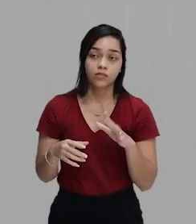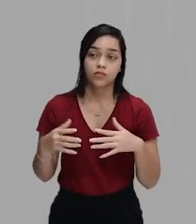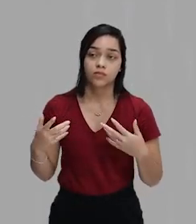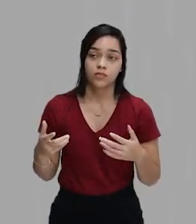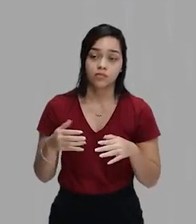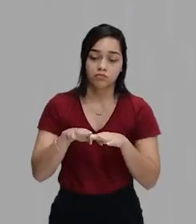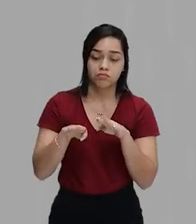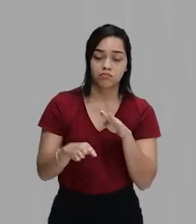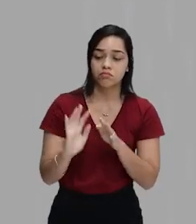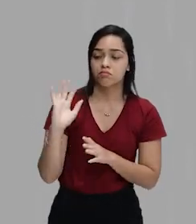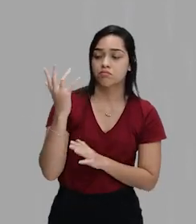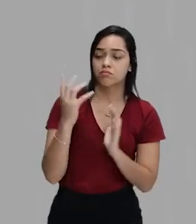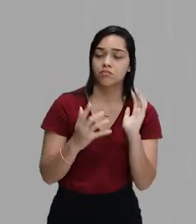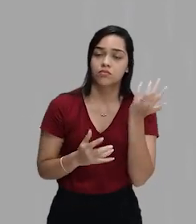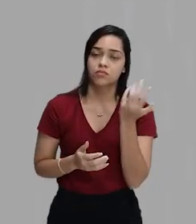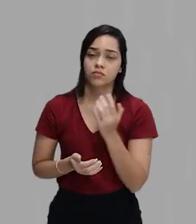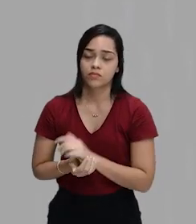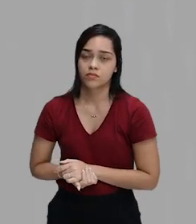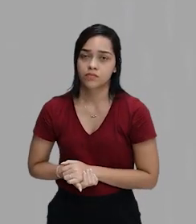o desequilíbrio ambiental.